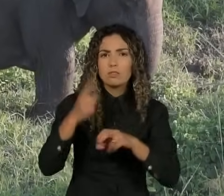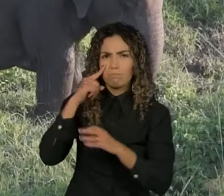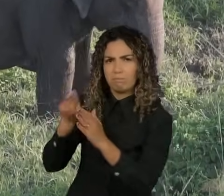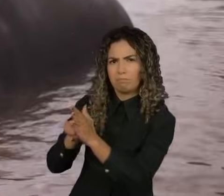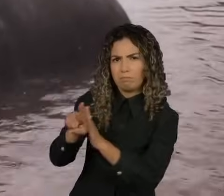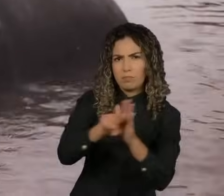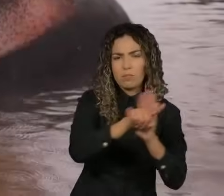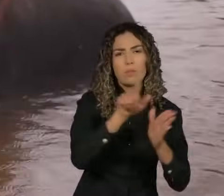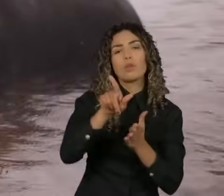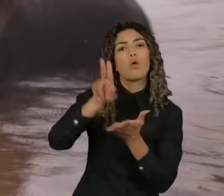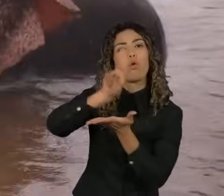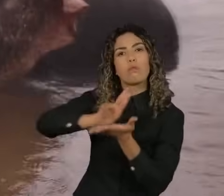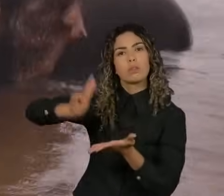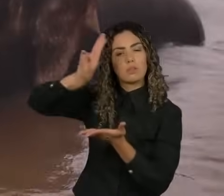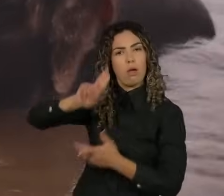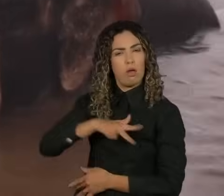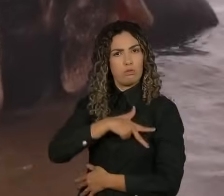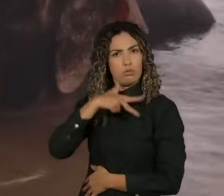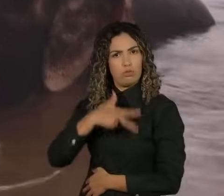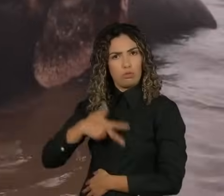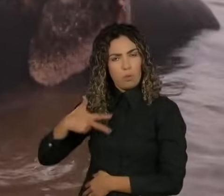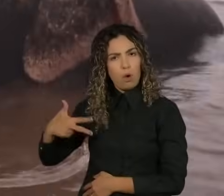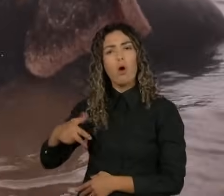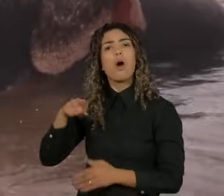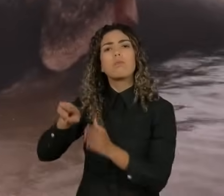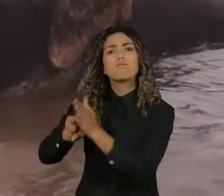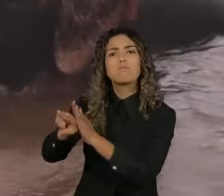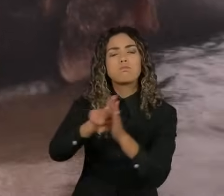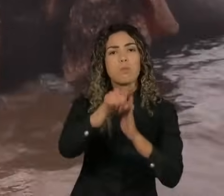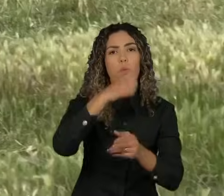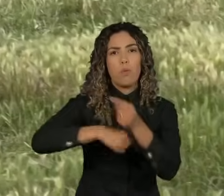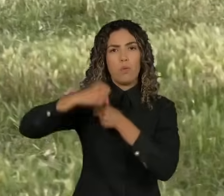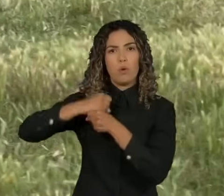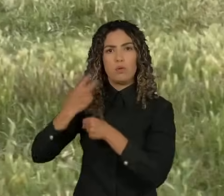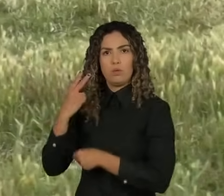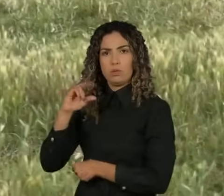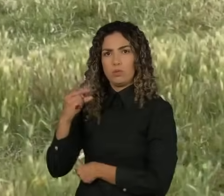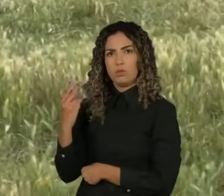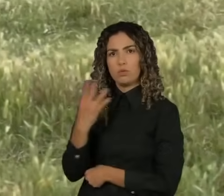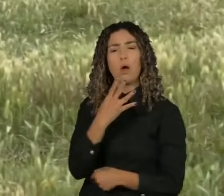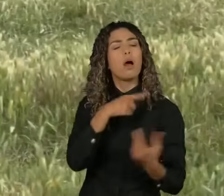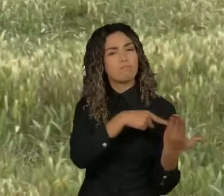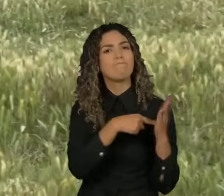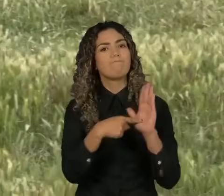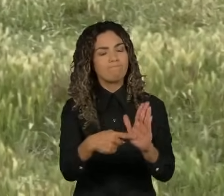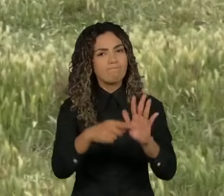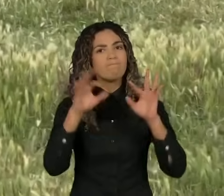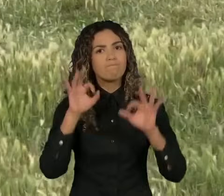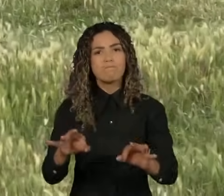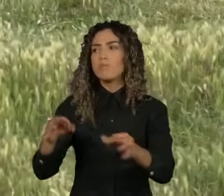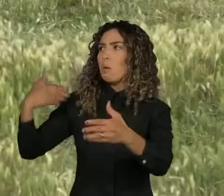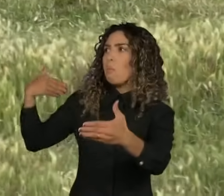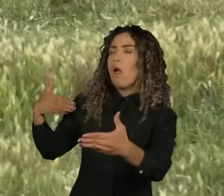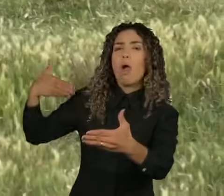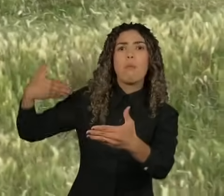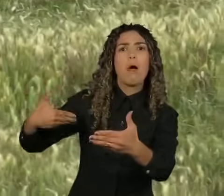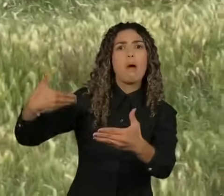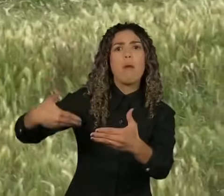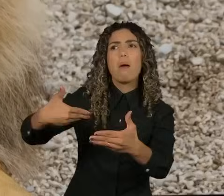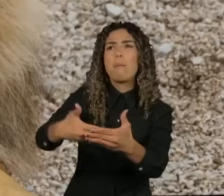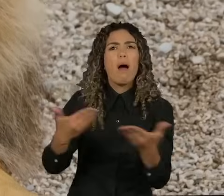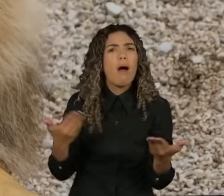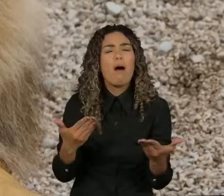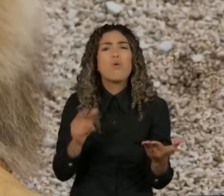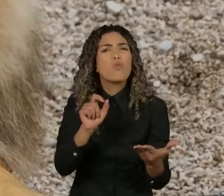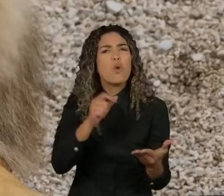da Universidade de Aarhus, divulgado em 2024, comprovou que nos últimos séculos a caça sem